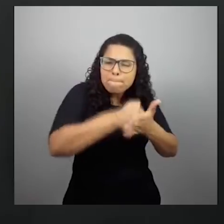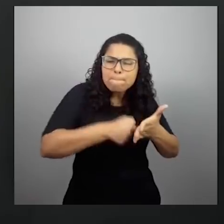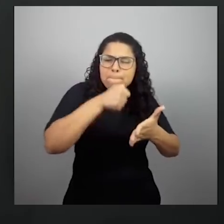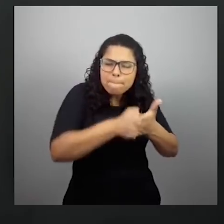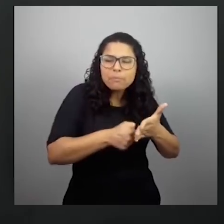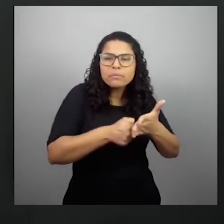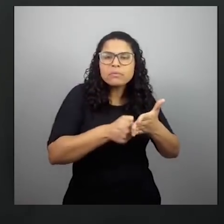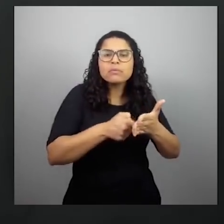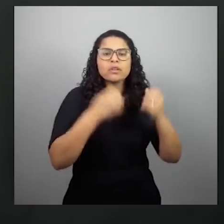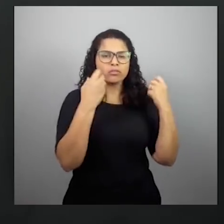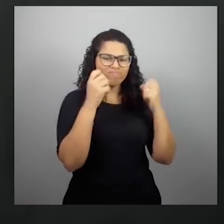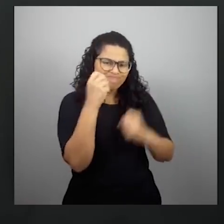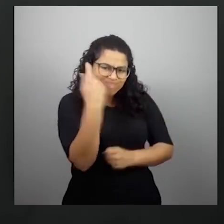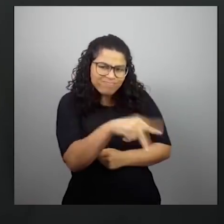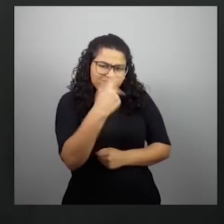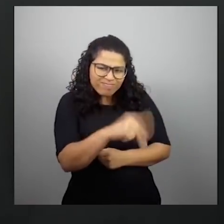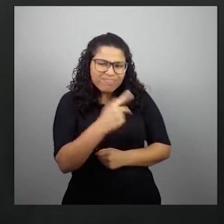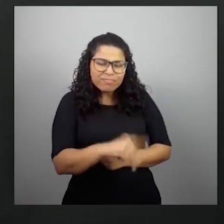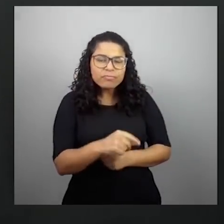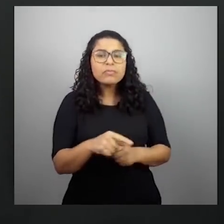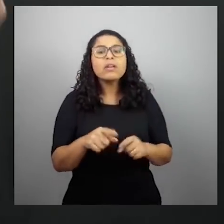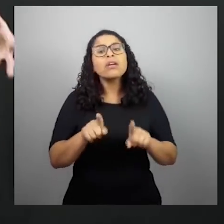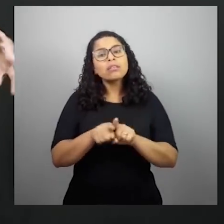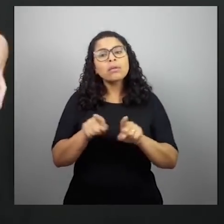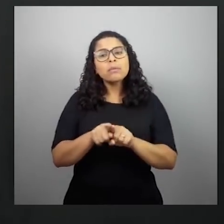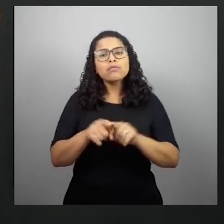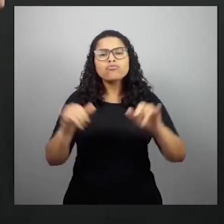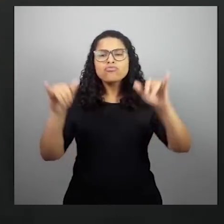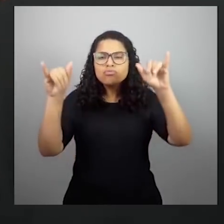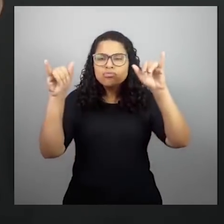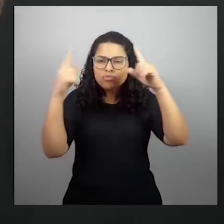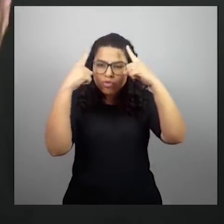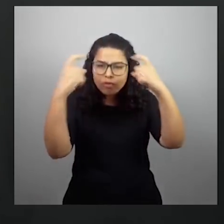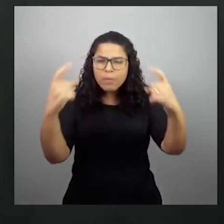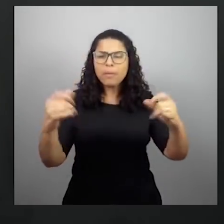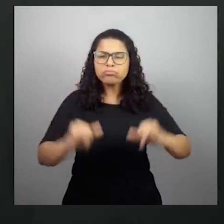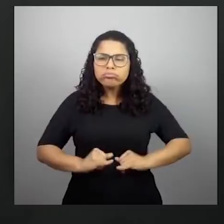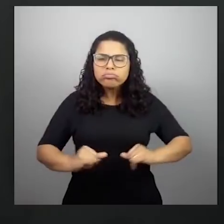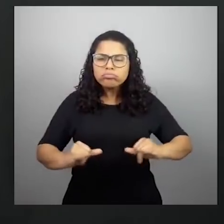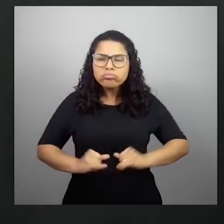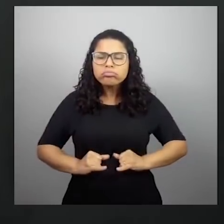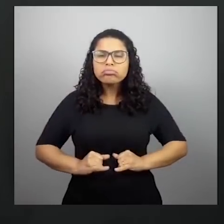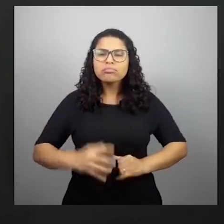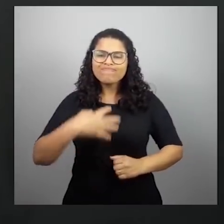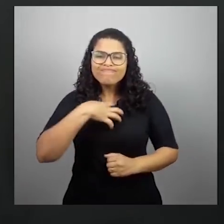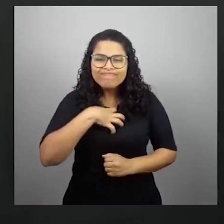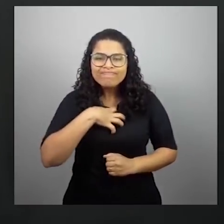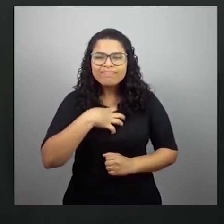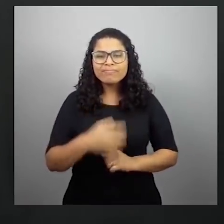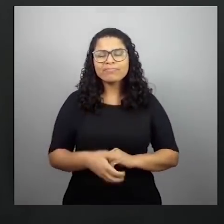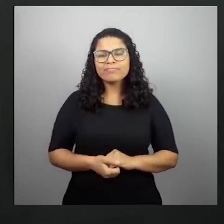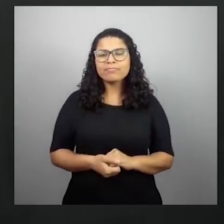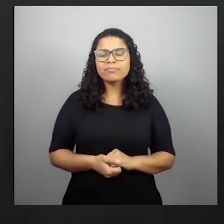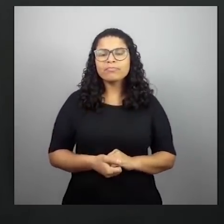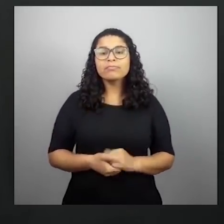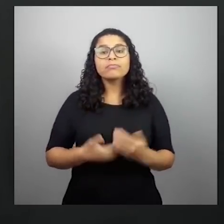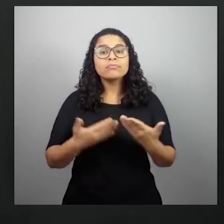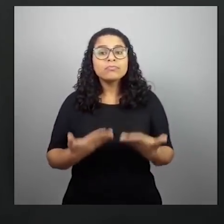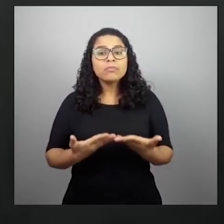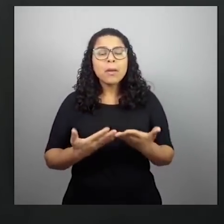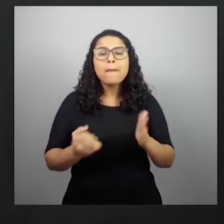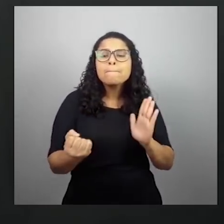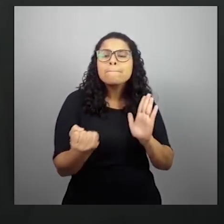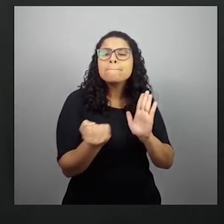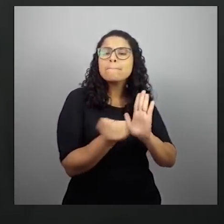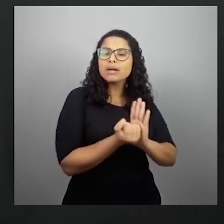de vista simbólico, por toda essa dor, por todo esse sofrimento que a gente falou aqui, ele foi uma